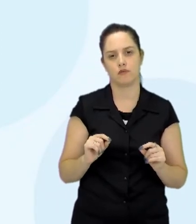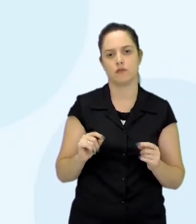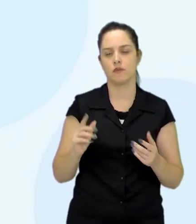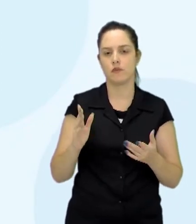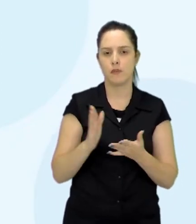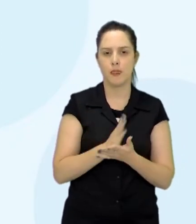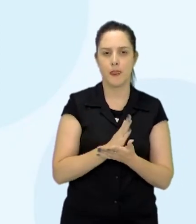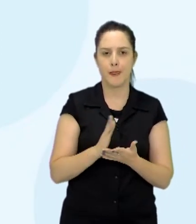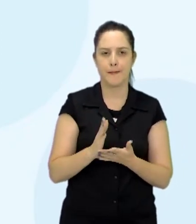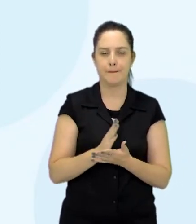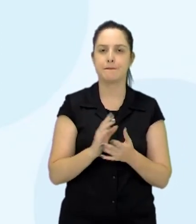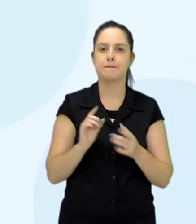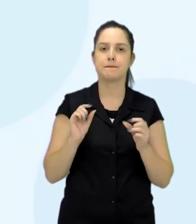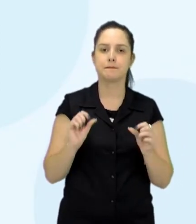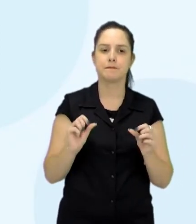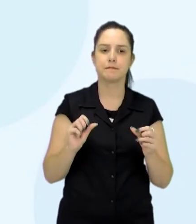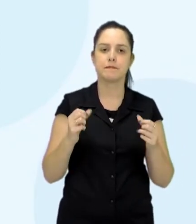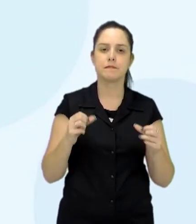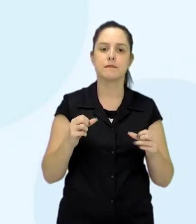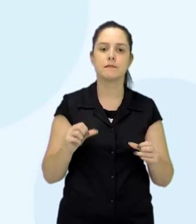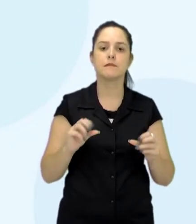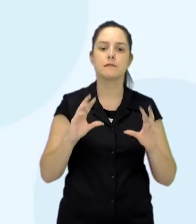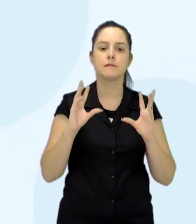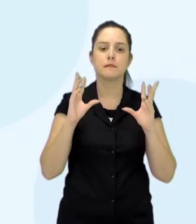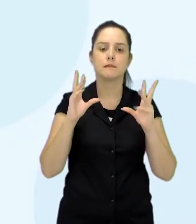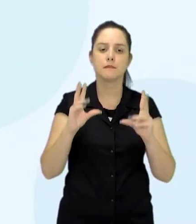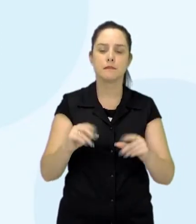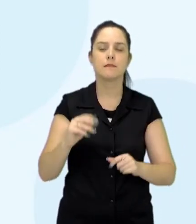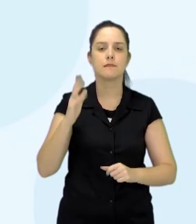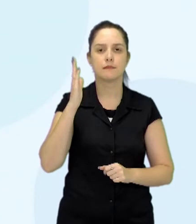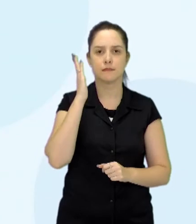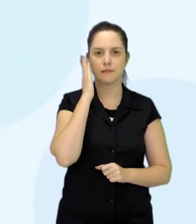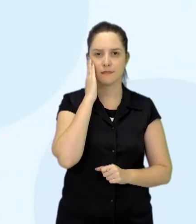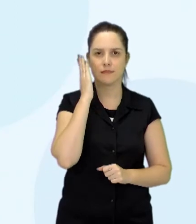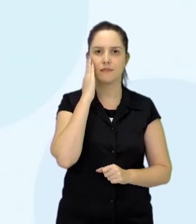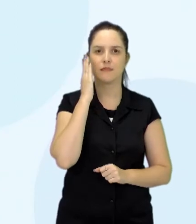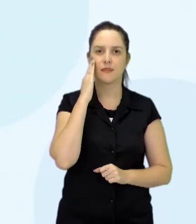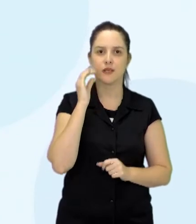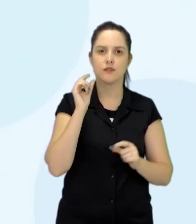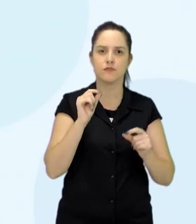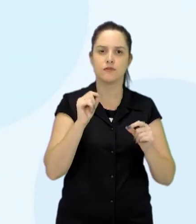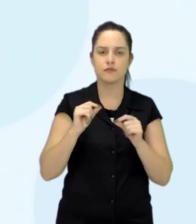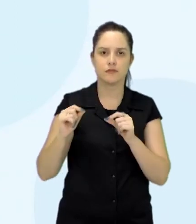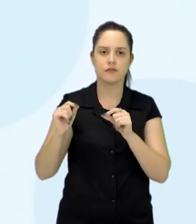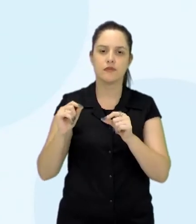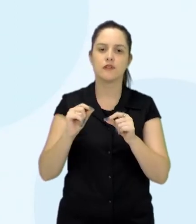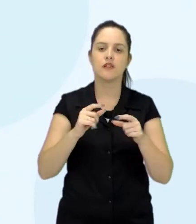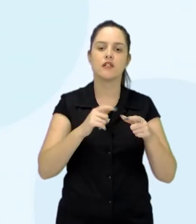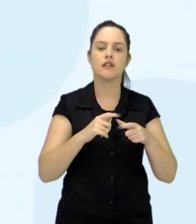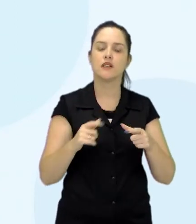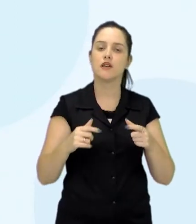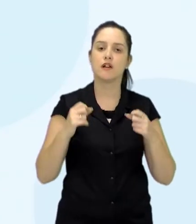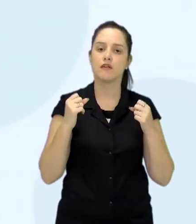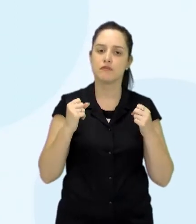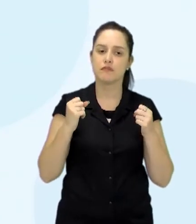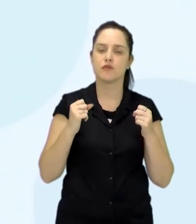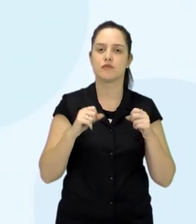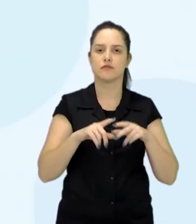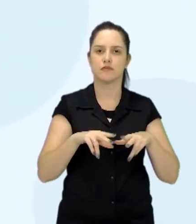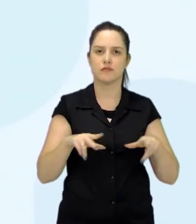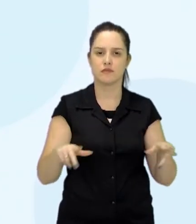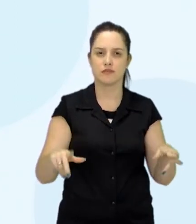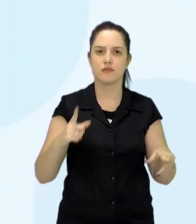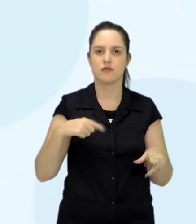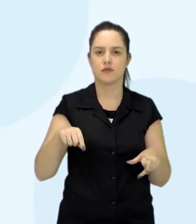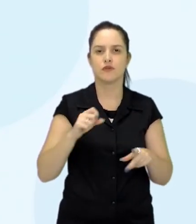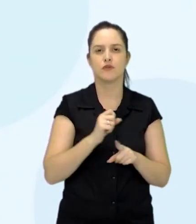são duas notícias. Uma é ama de leite, né, está vendendo uma mulher. Então, quem precisar de uma moça de leite, só